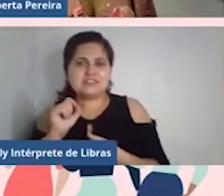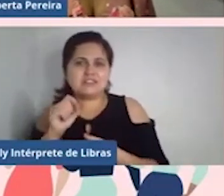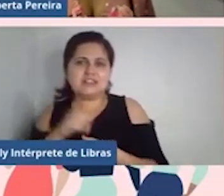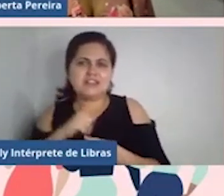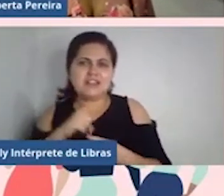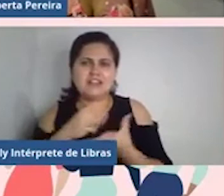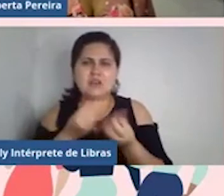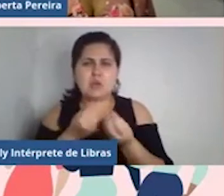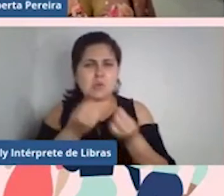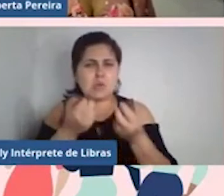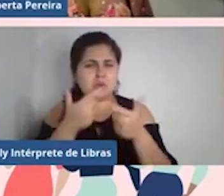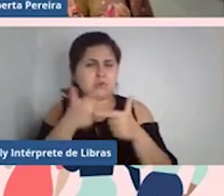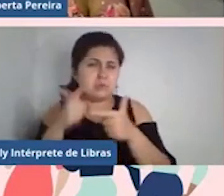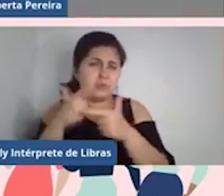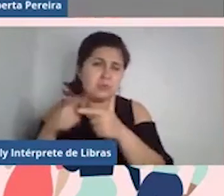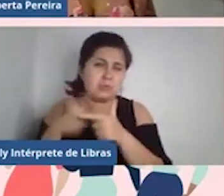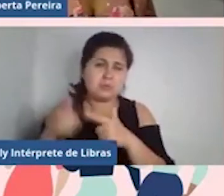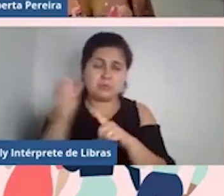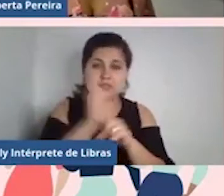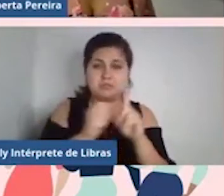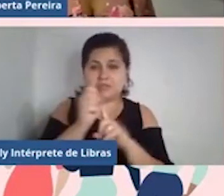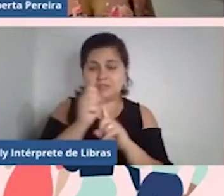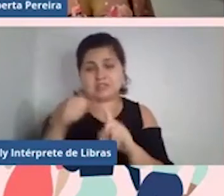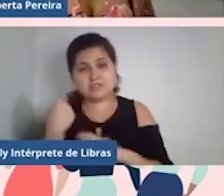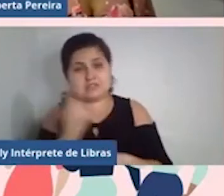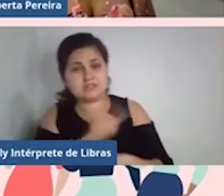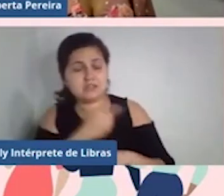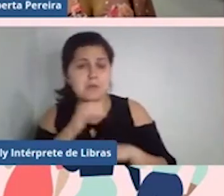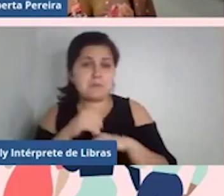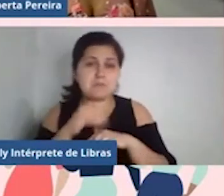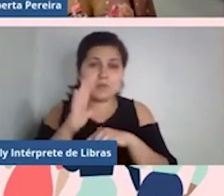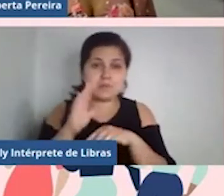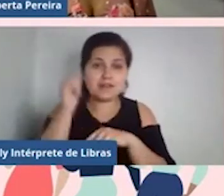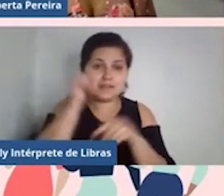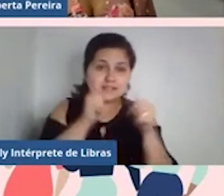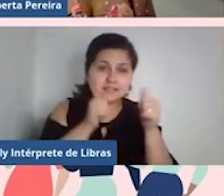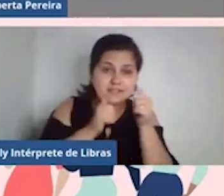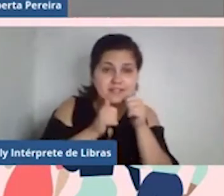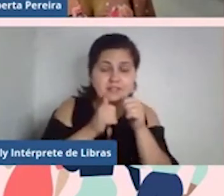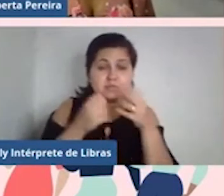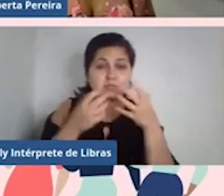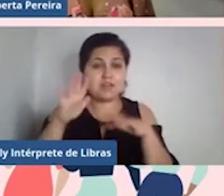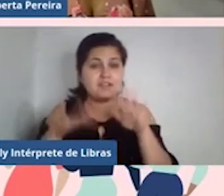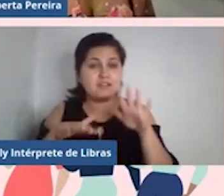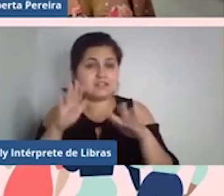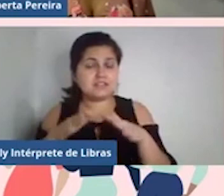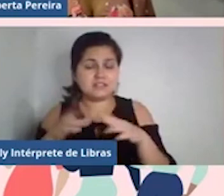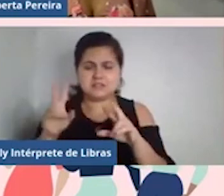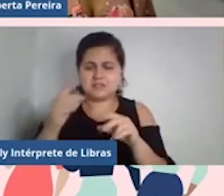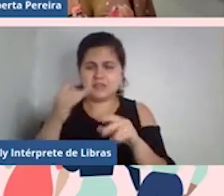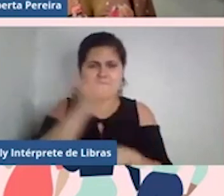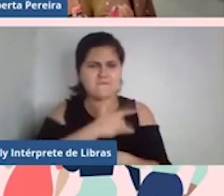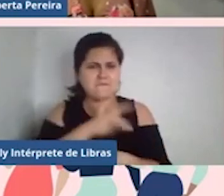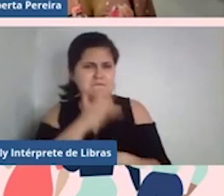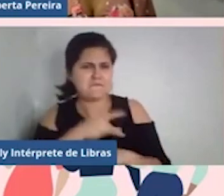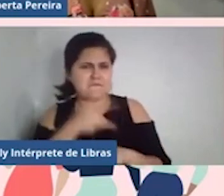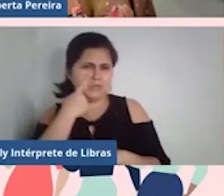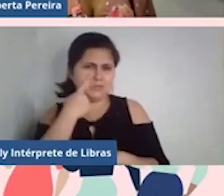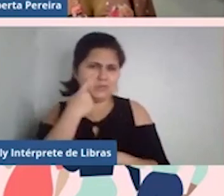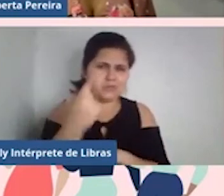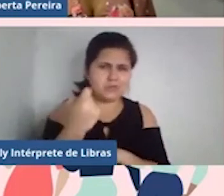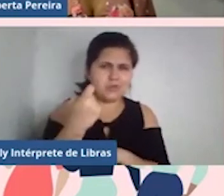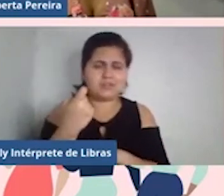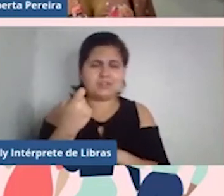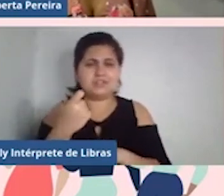uma série de problemas na nossa sociedade, por mais que as mulheres muitas vezes sejam vítimas de violência,